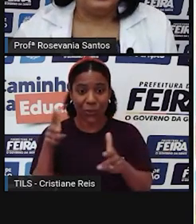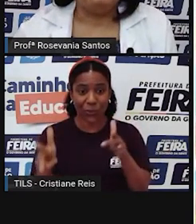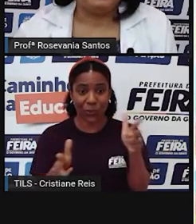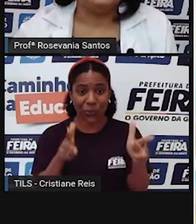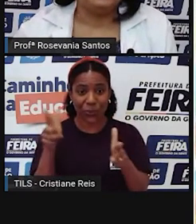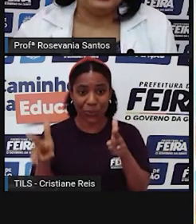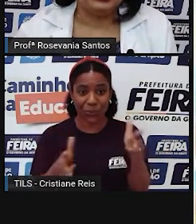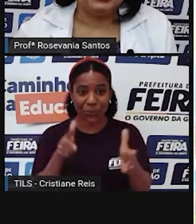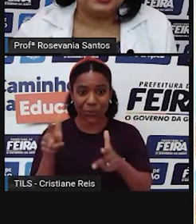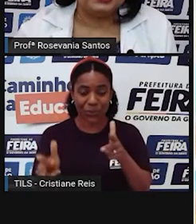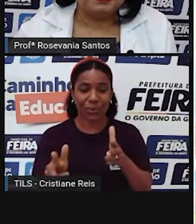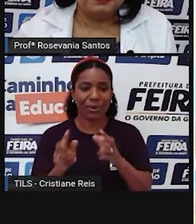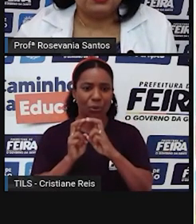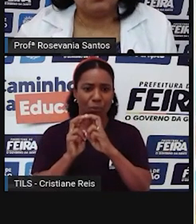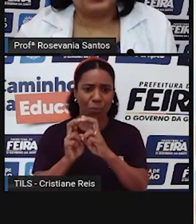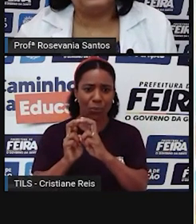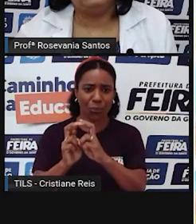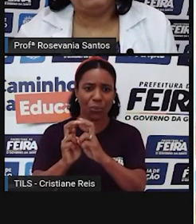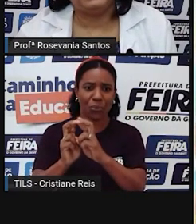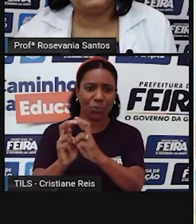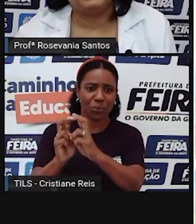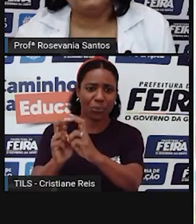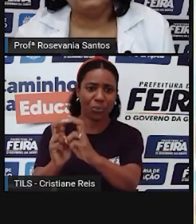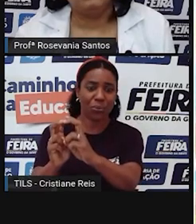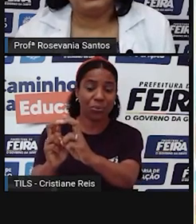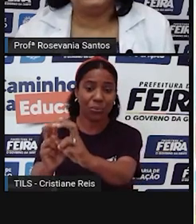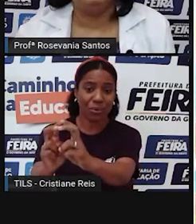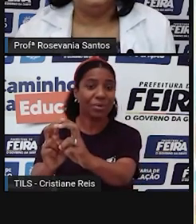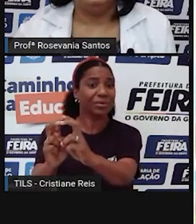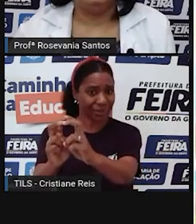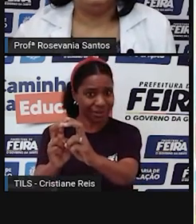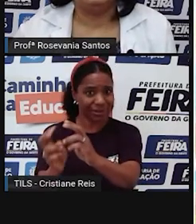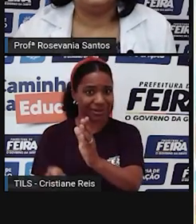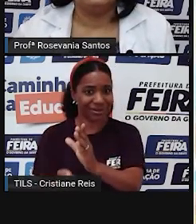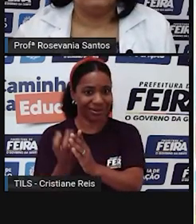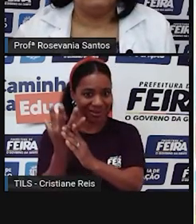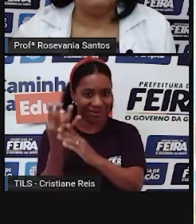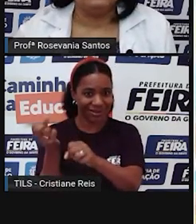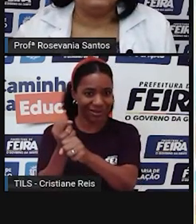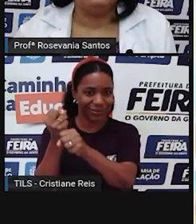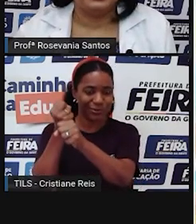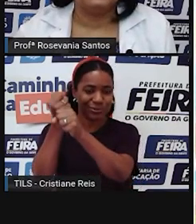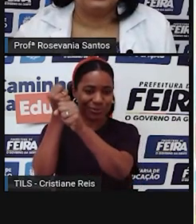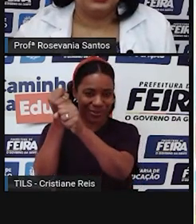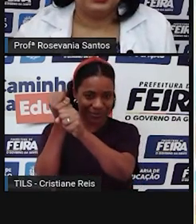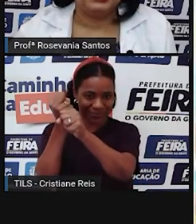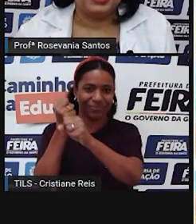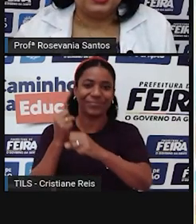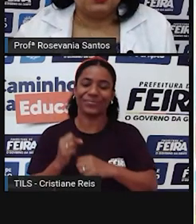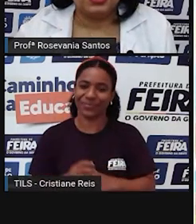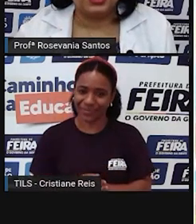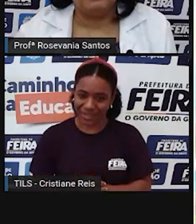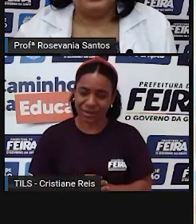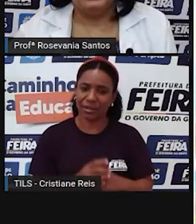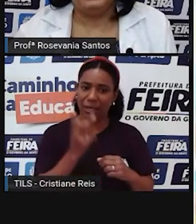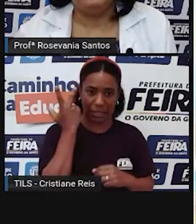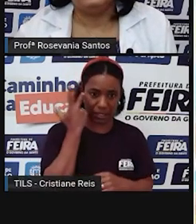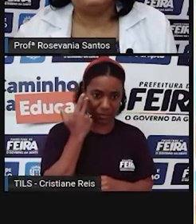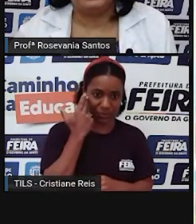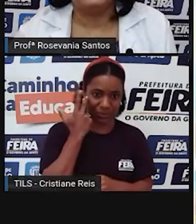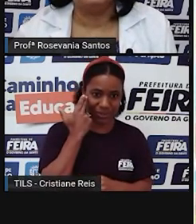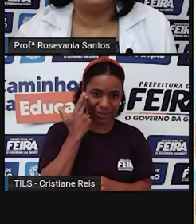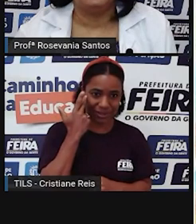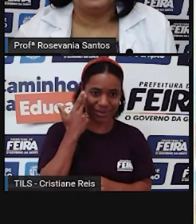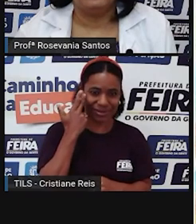aqui. A partir desse primeiro quadro para esse segundo quadro, nós transformamos um espaço que era natural em